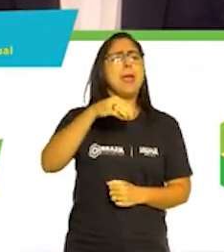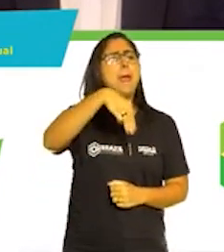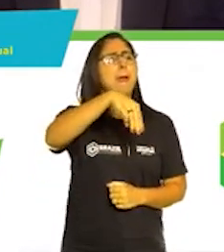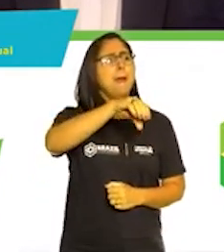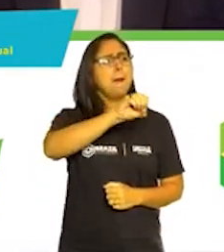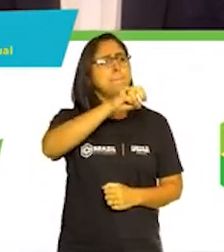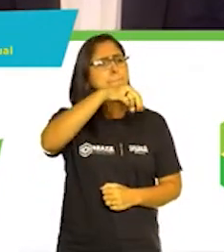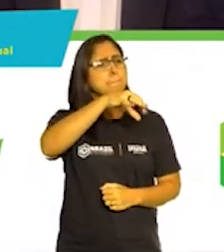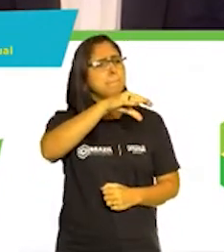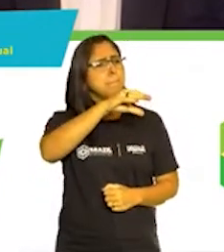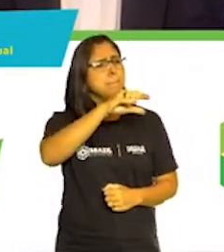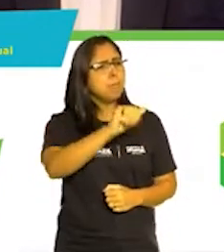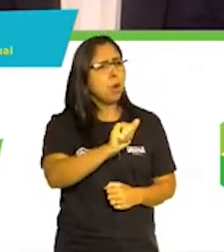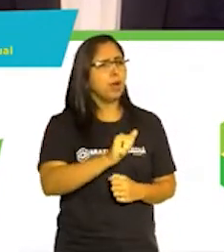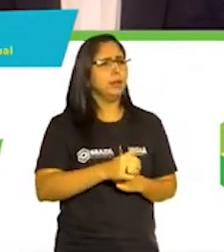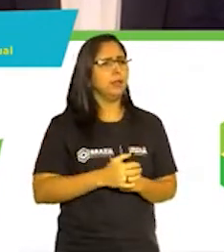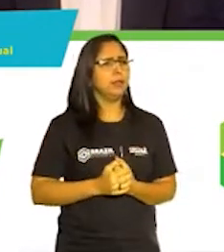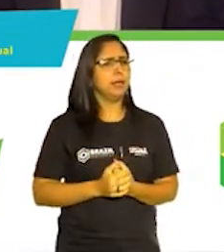eu acho que